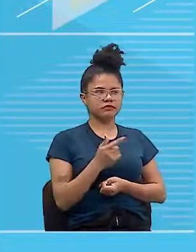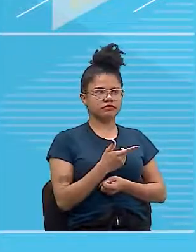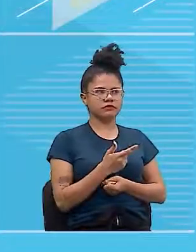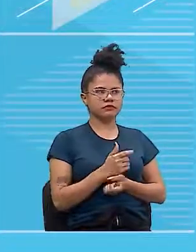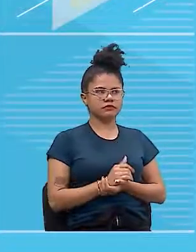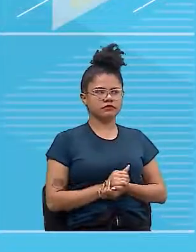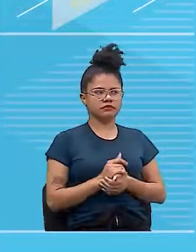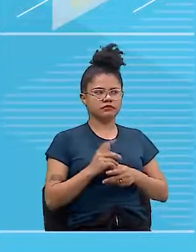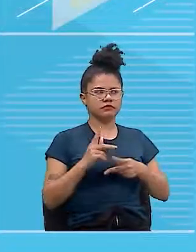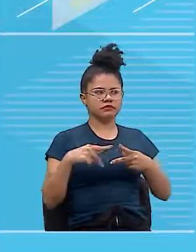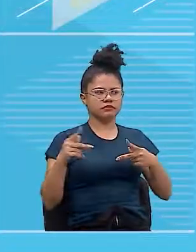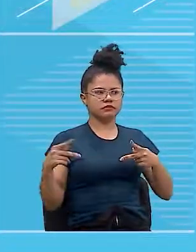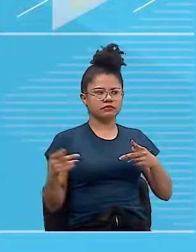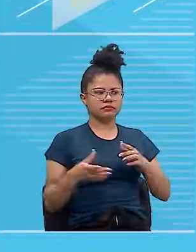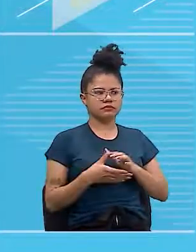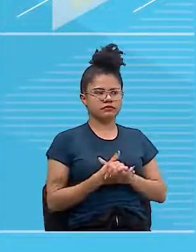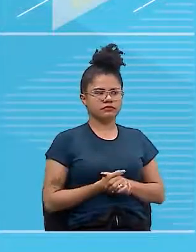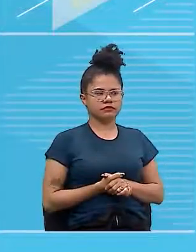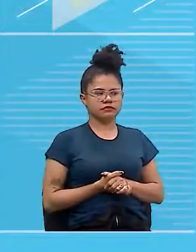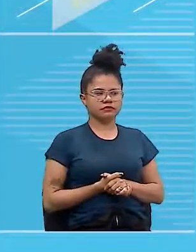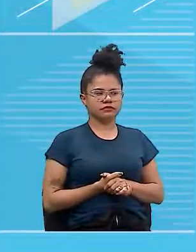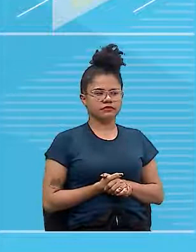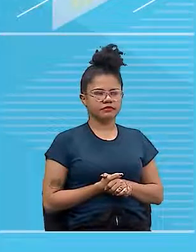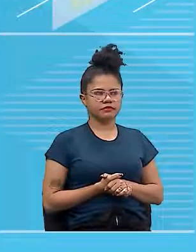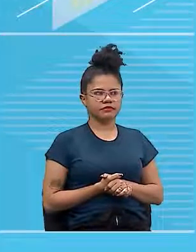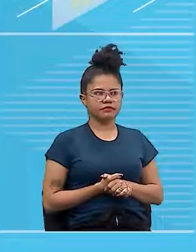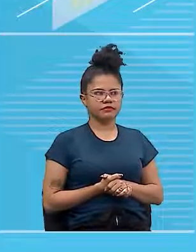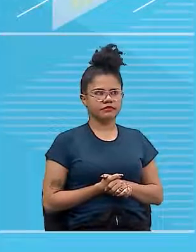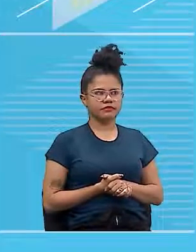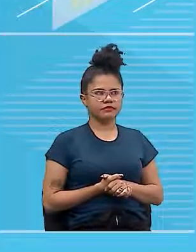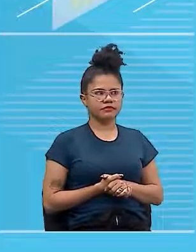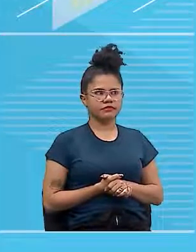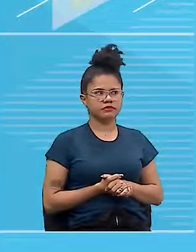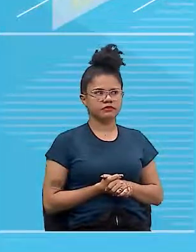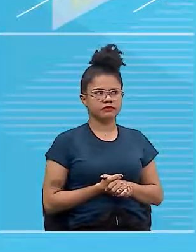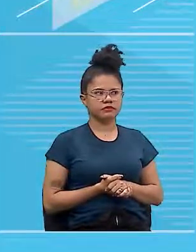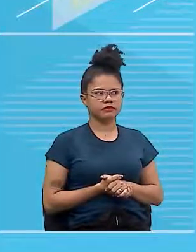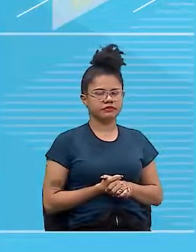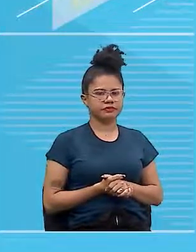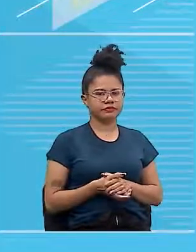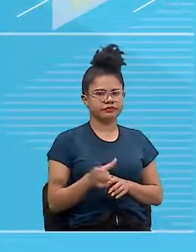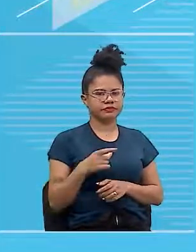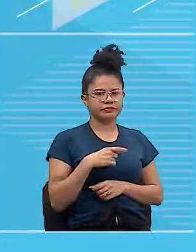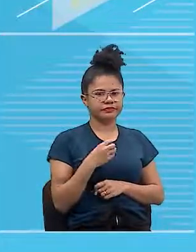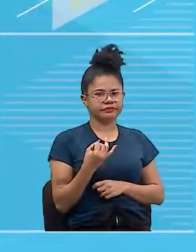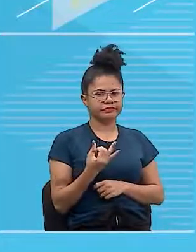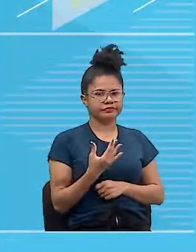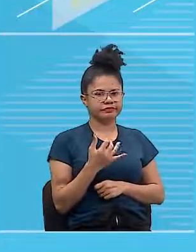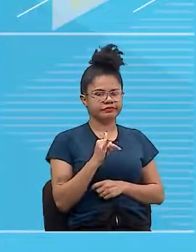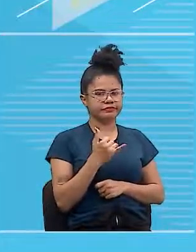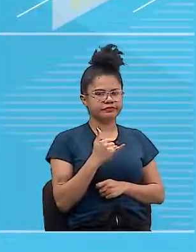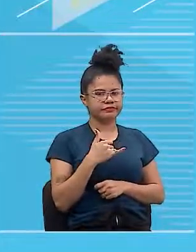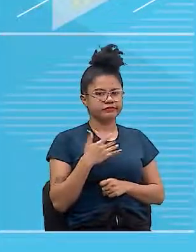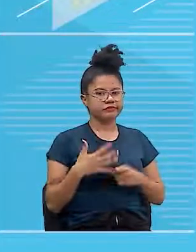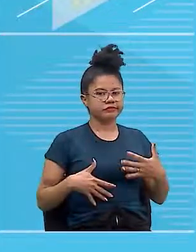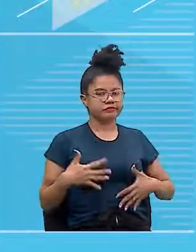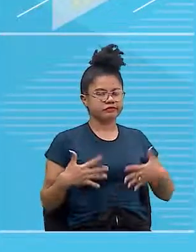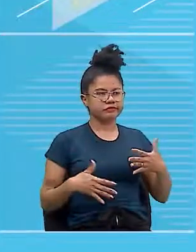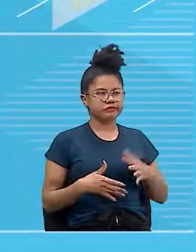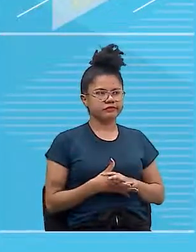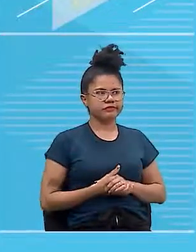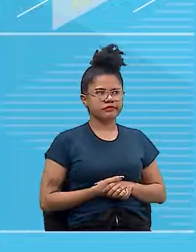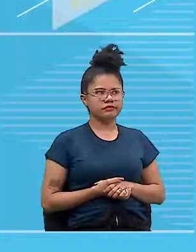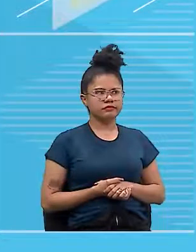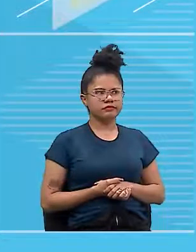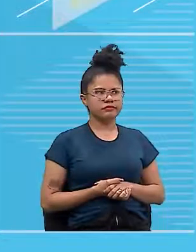1 grama de proteína libera quanto de energia para o corpo